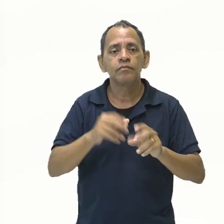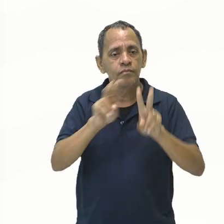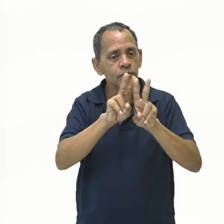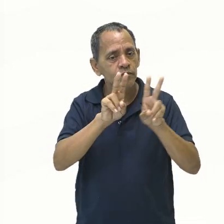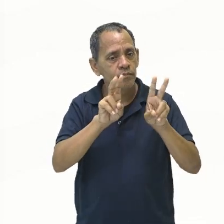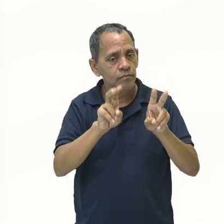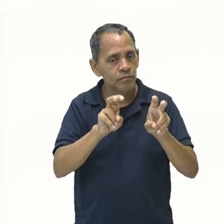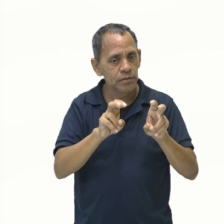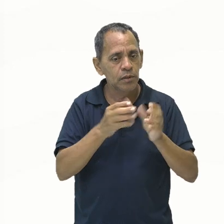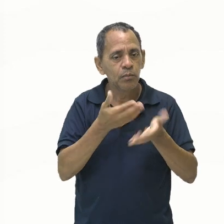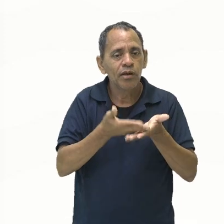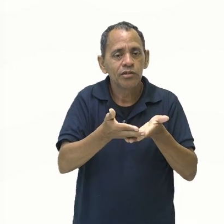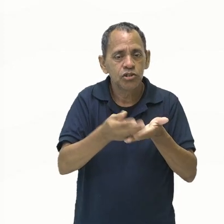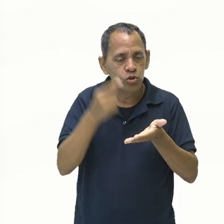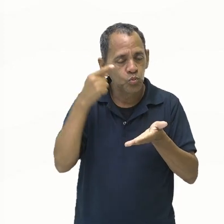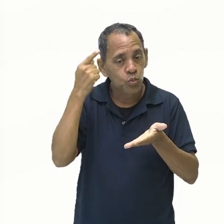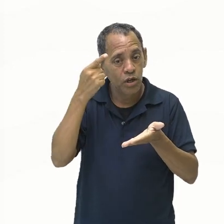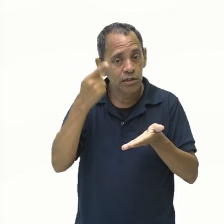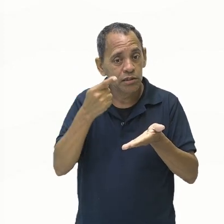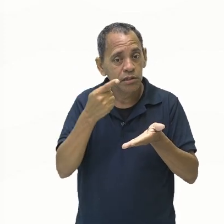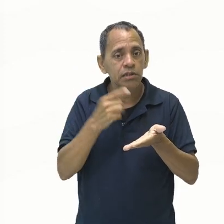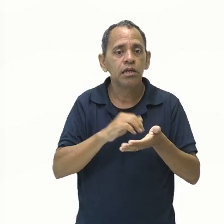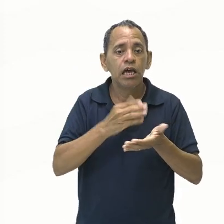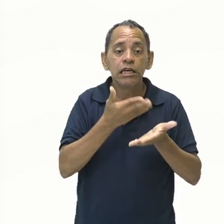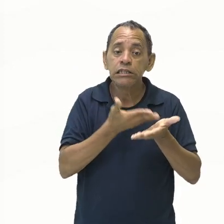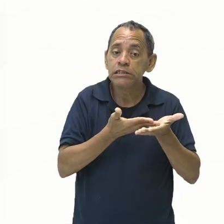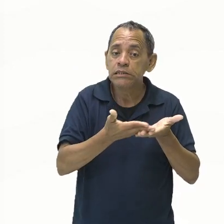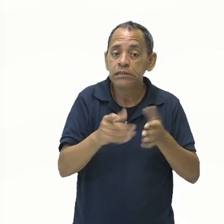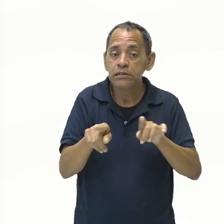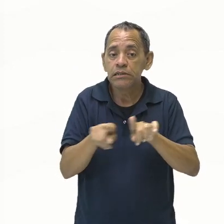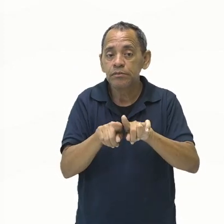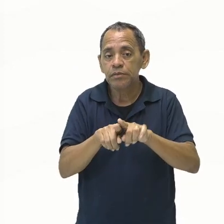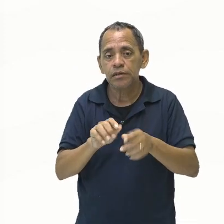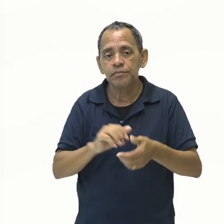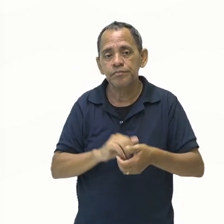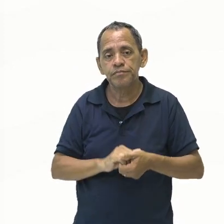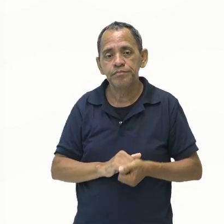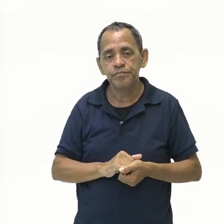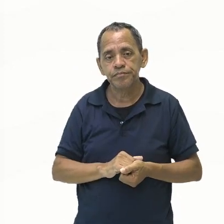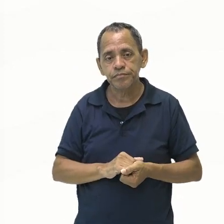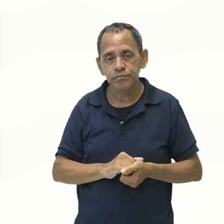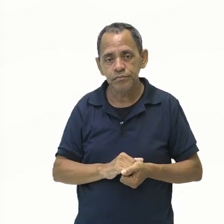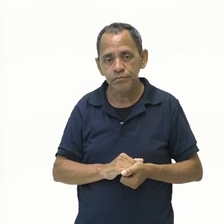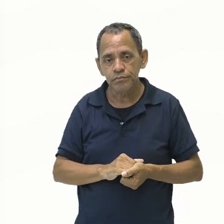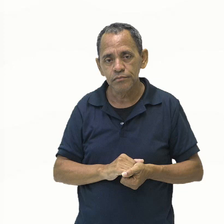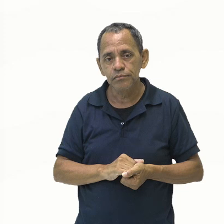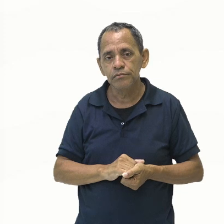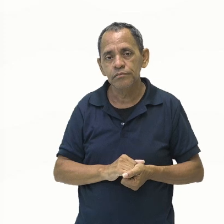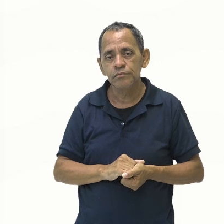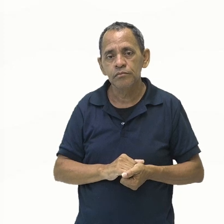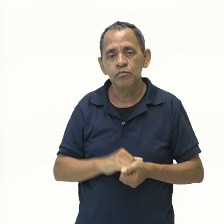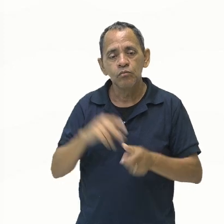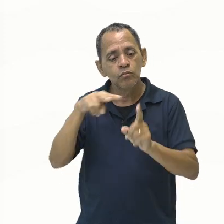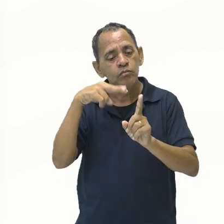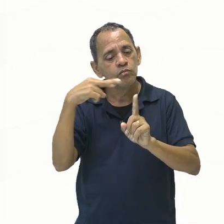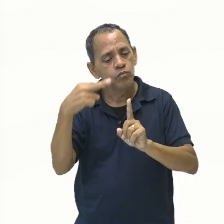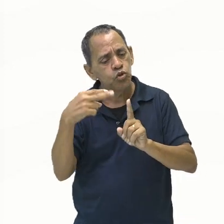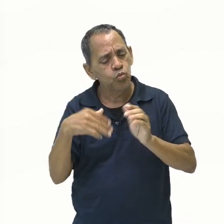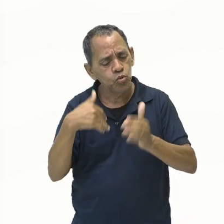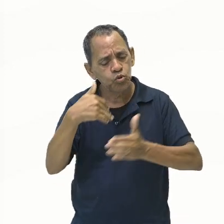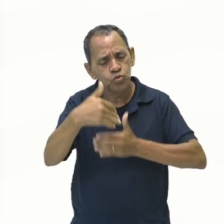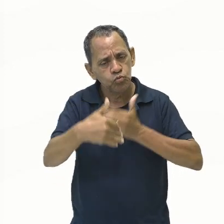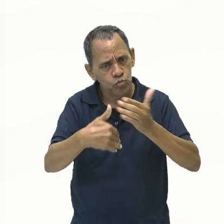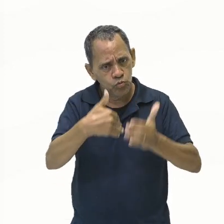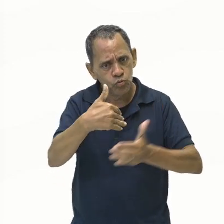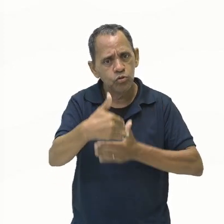ideia central. Então, eu tenho uma ideia central, um ponto de vista, e eu vou desenvolvê-la.